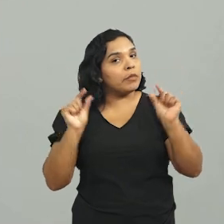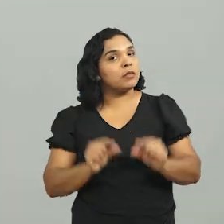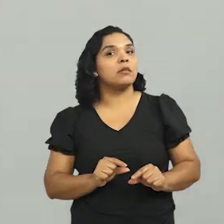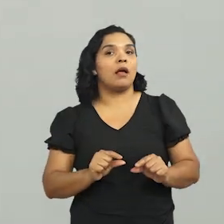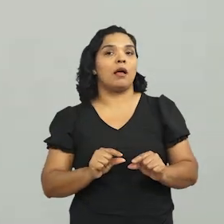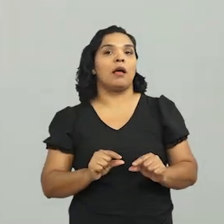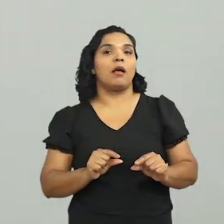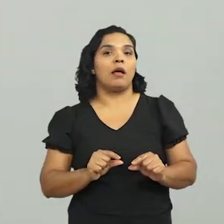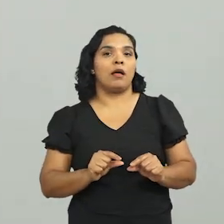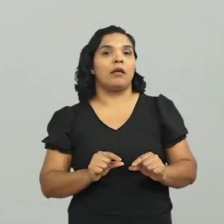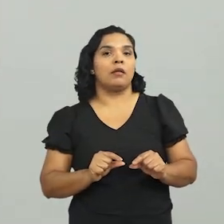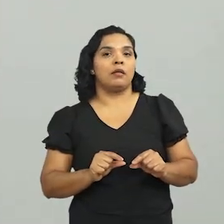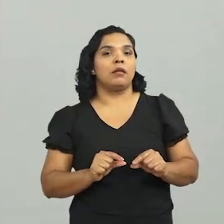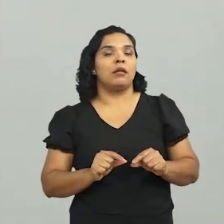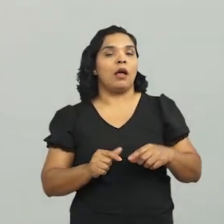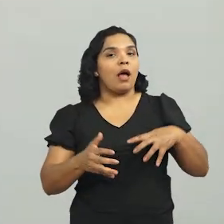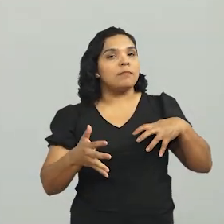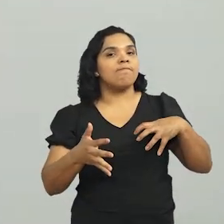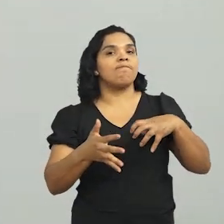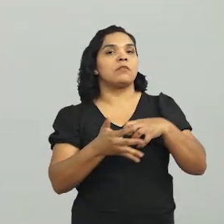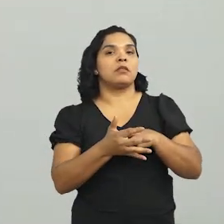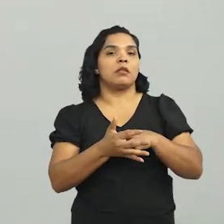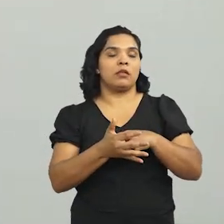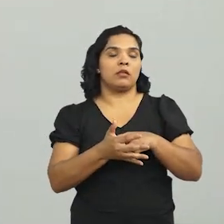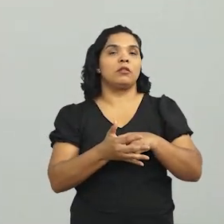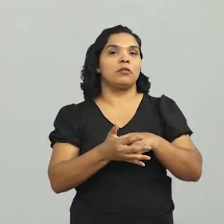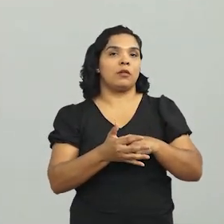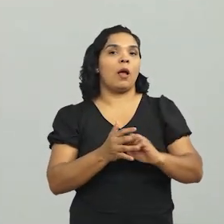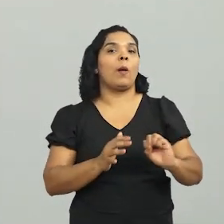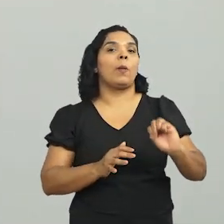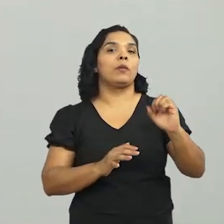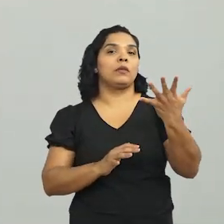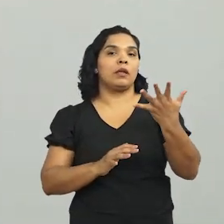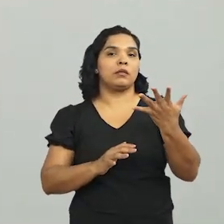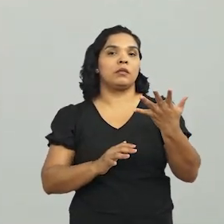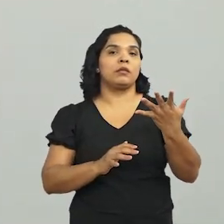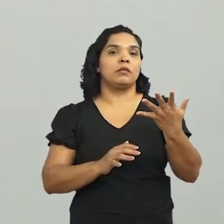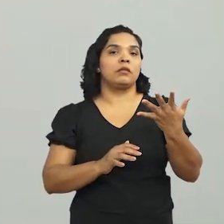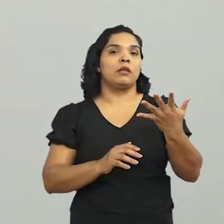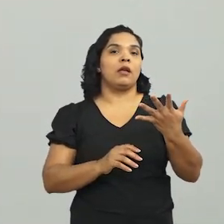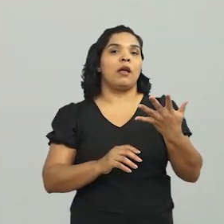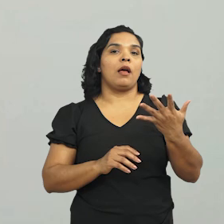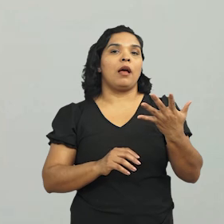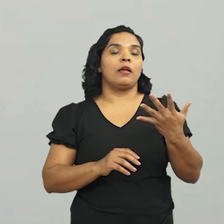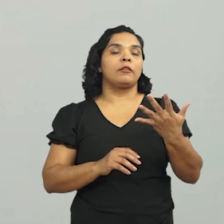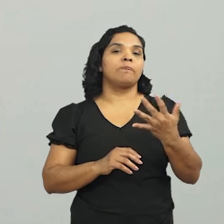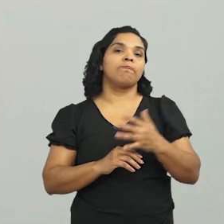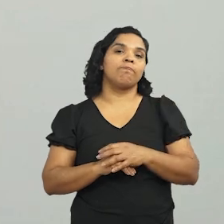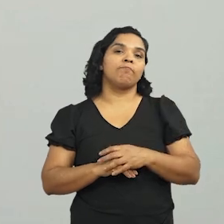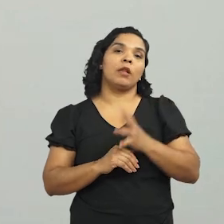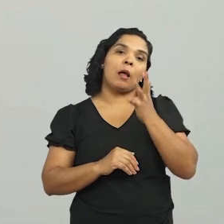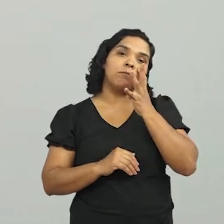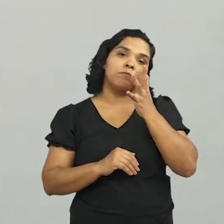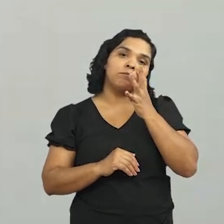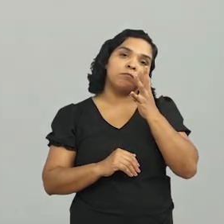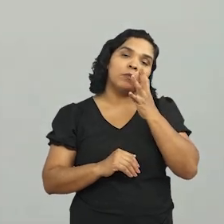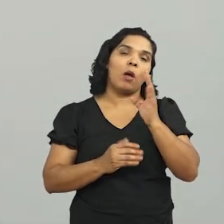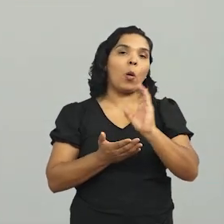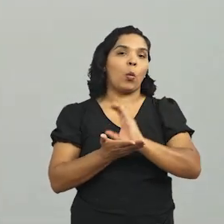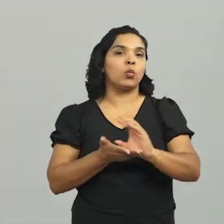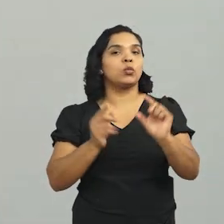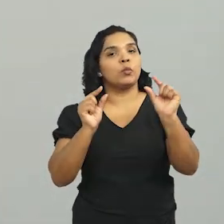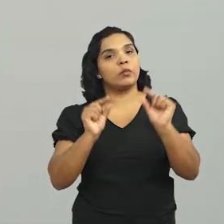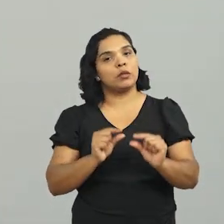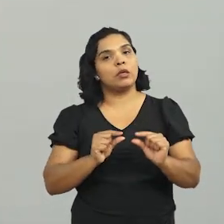necessidade, né, de minimizar esse tipo de incidente, né, a gente vislumbrou a possibilidade de um